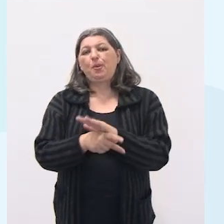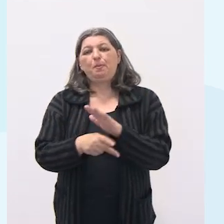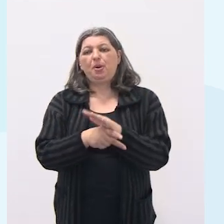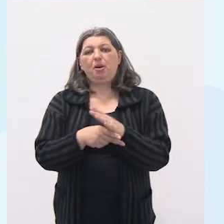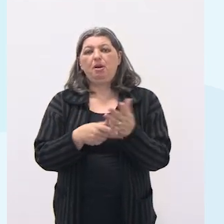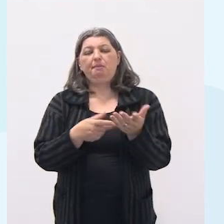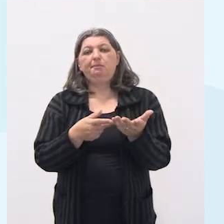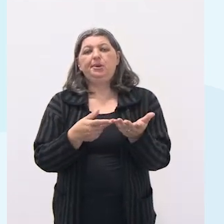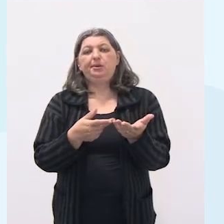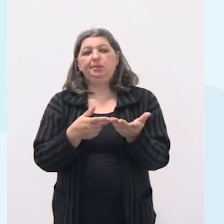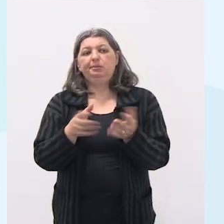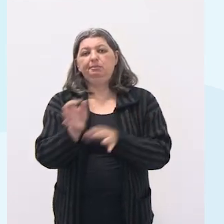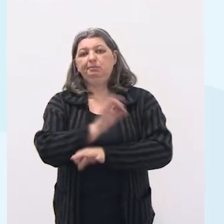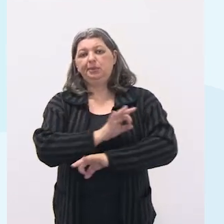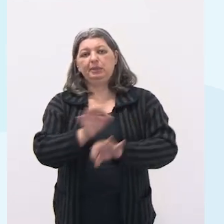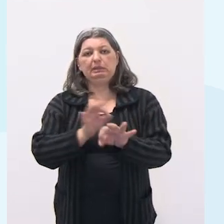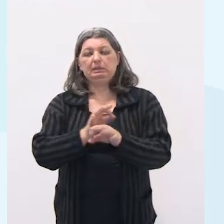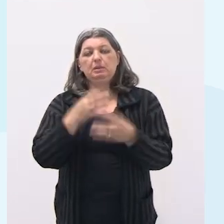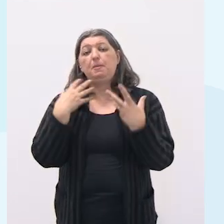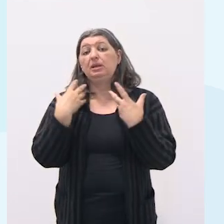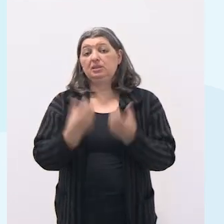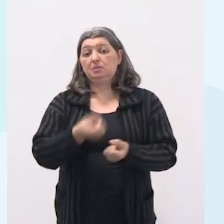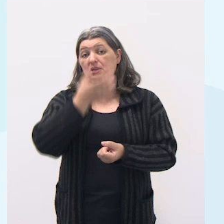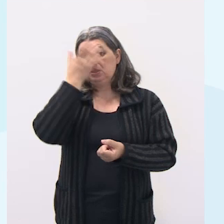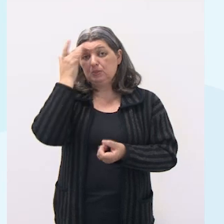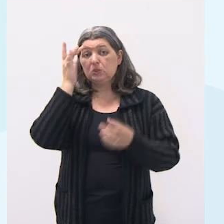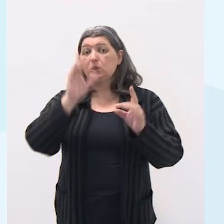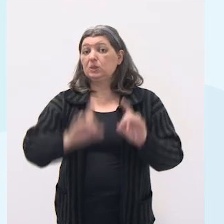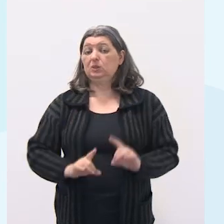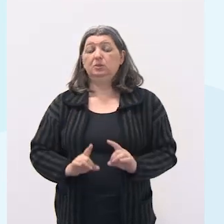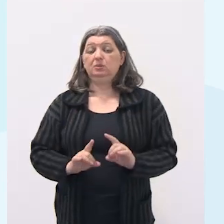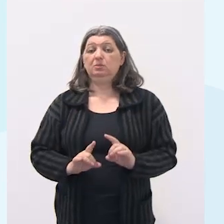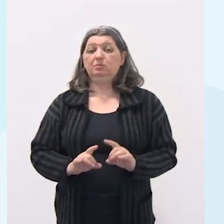receber essa população. Equipadas com a